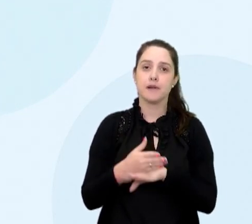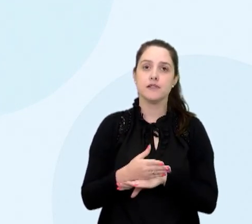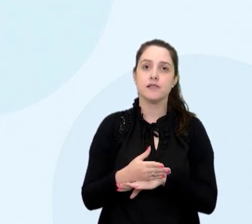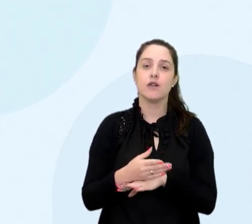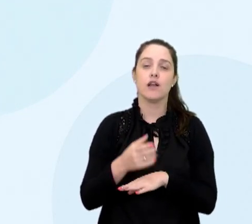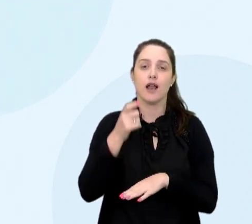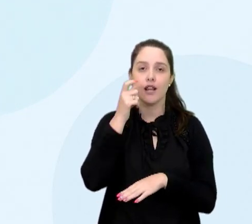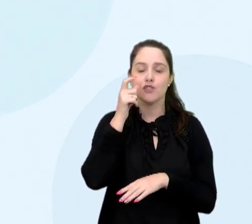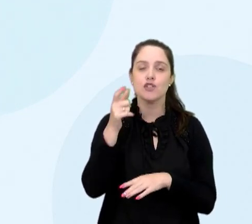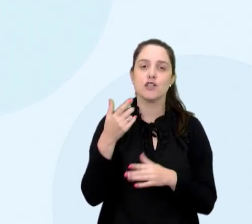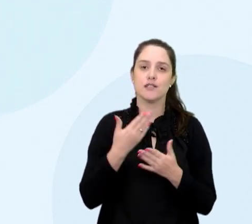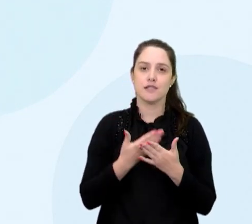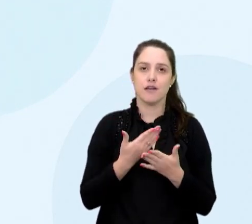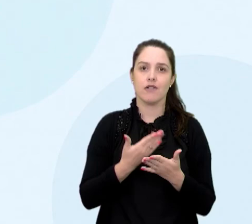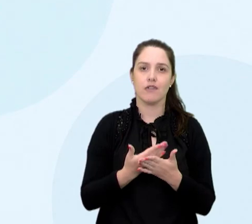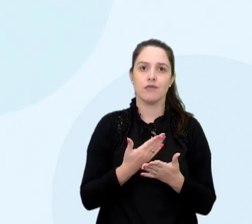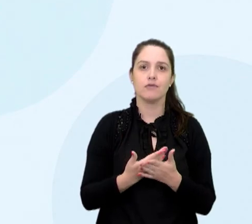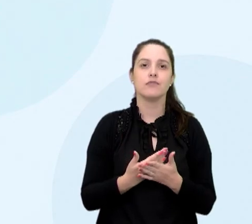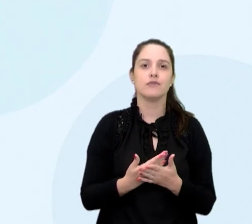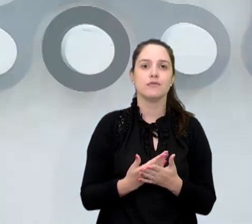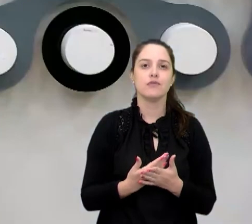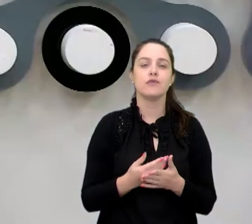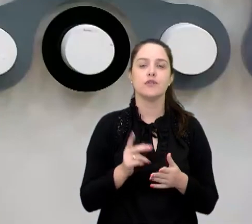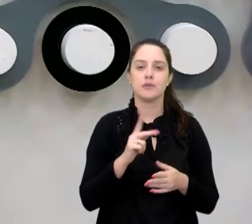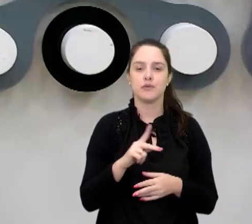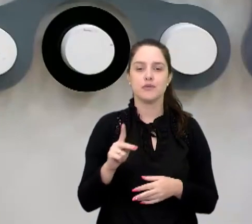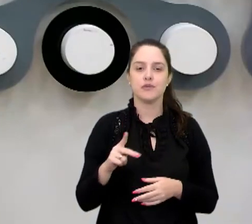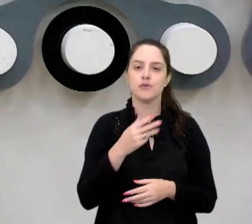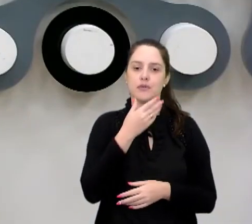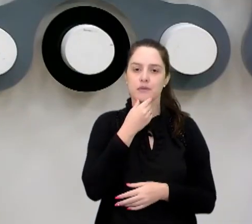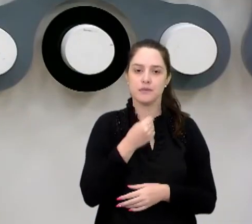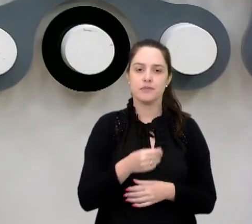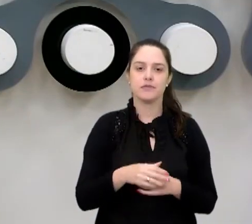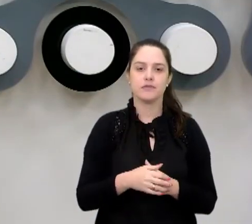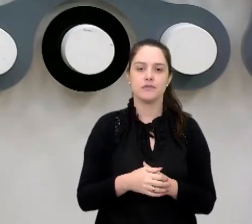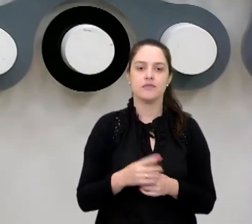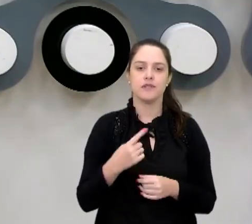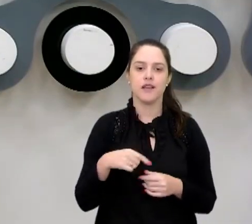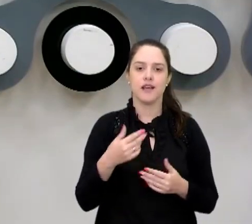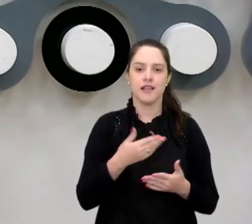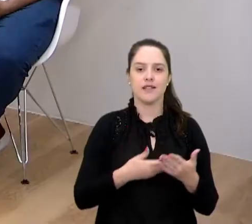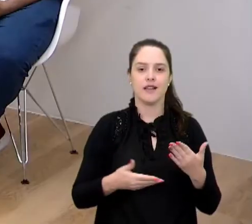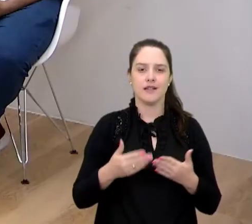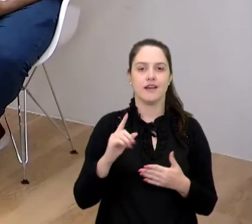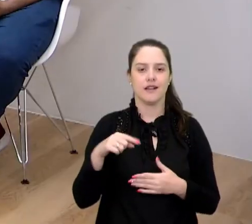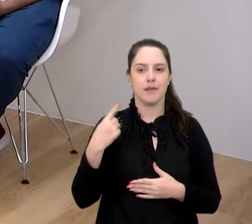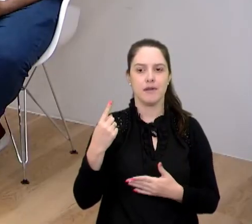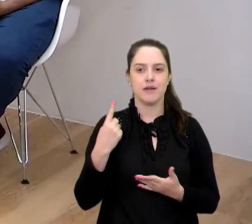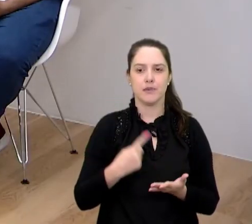assistindo essa aula. Surgindo dúvidas, procure o seu professor e #SeLigaNaMídia. Até a próxima.